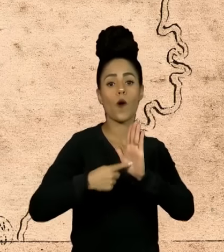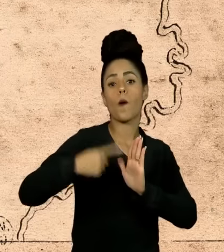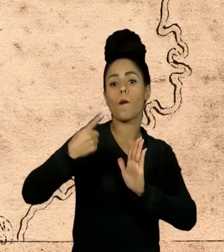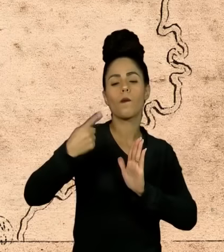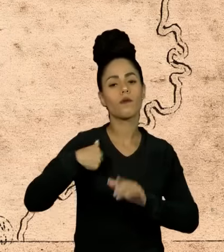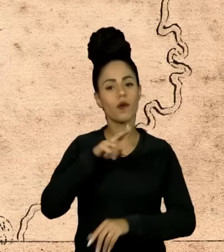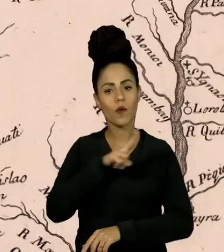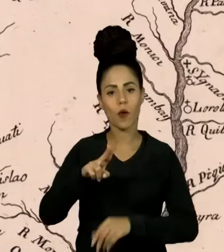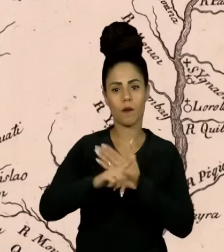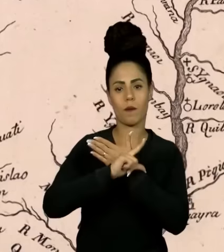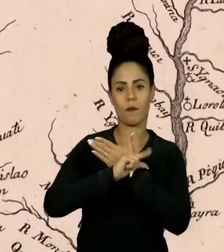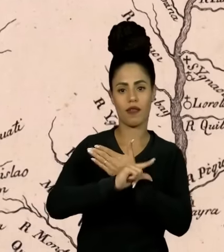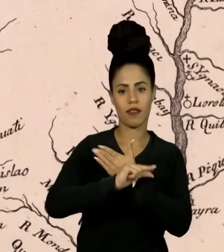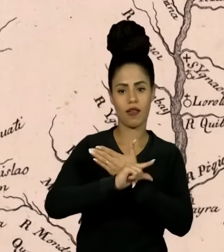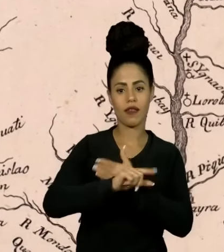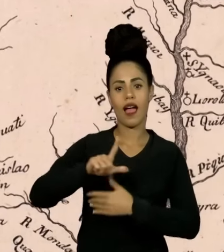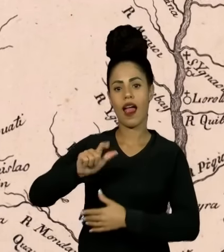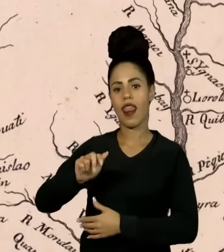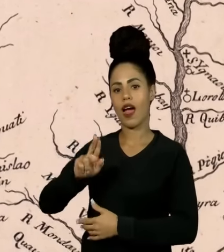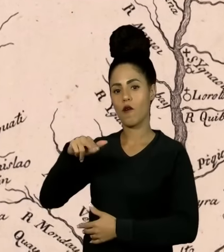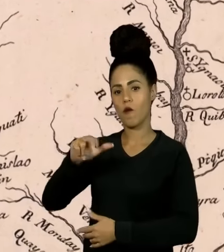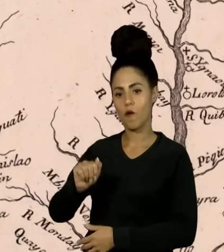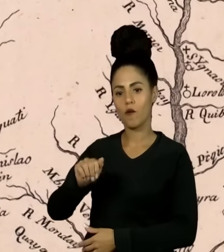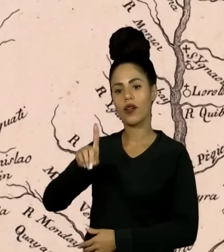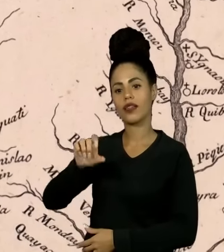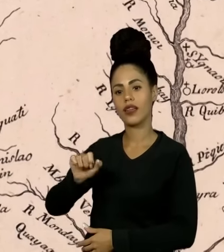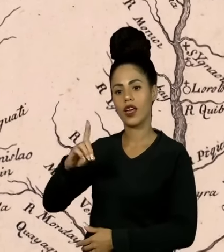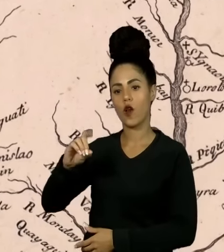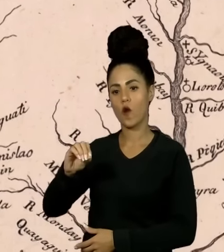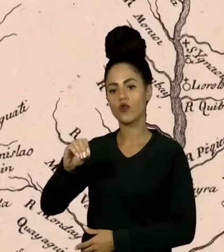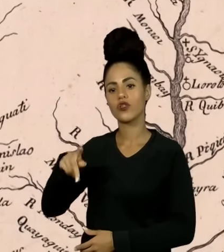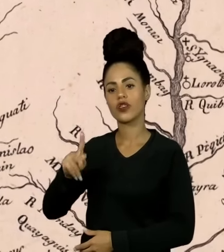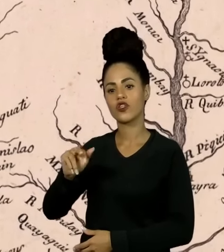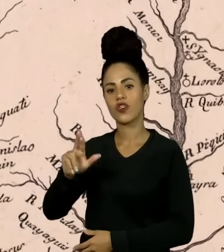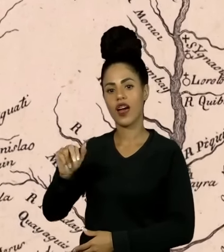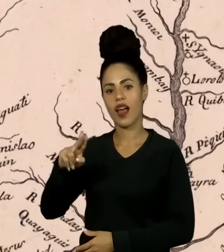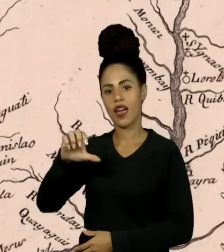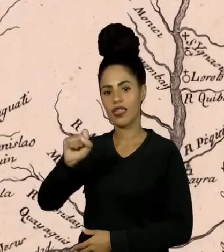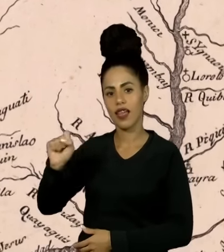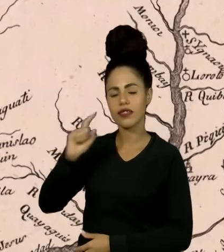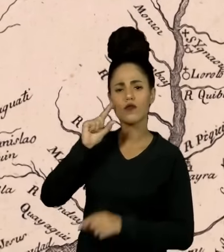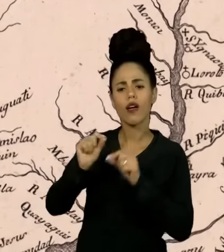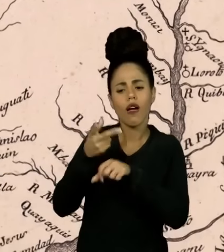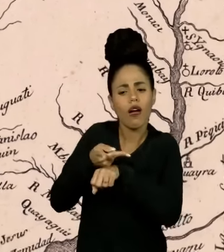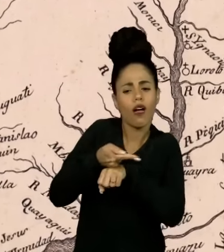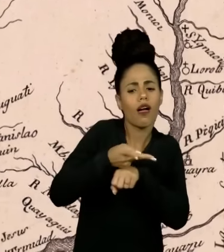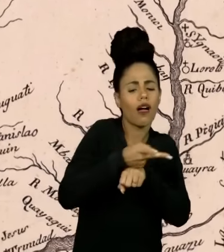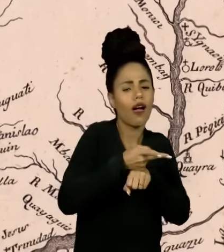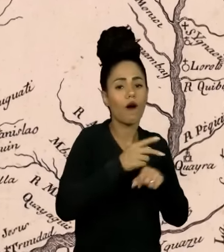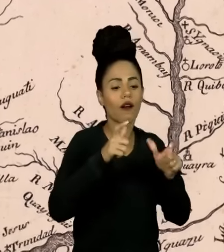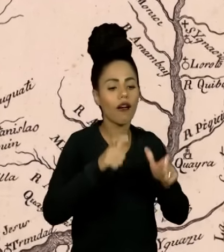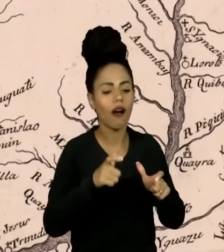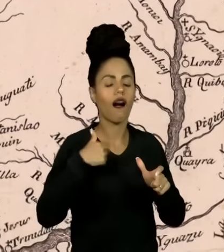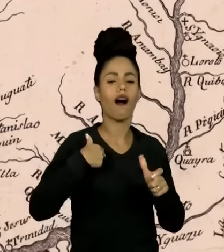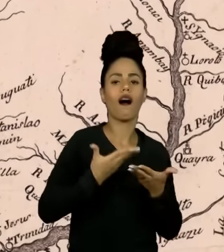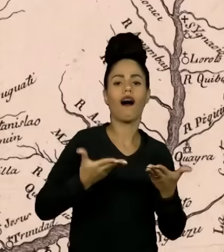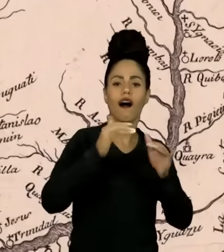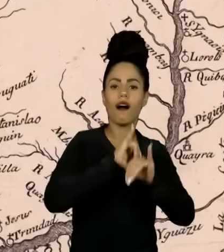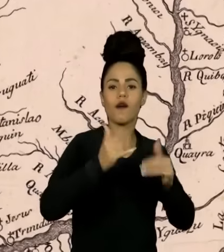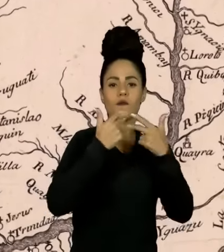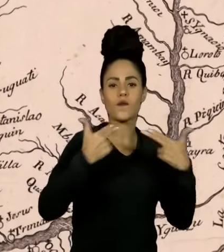nome ao Pantanal, Laguna de los Charaés. Eles vinham do litoral em busca da chamada Terra das